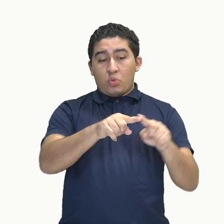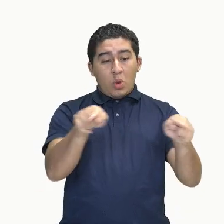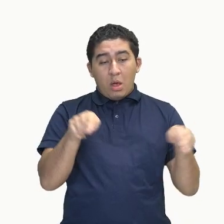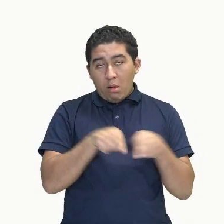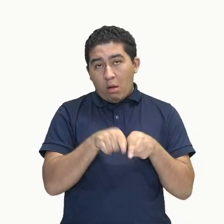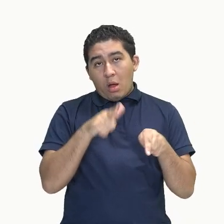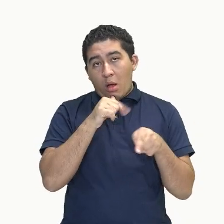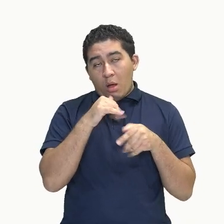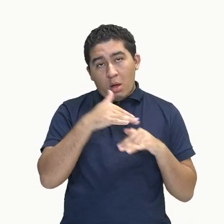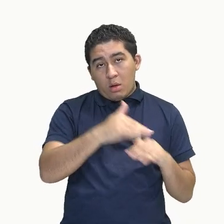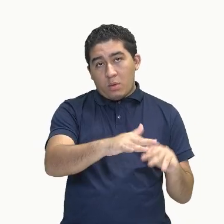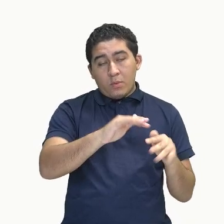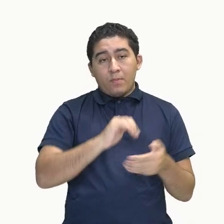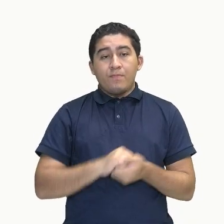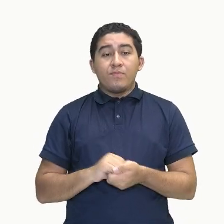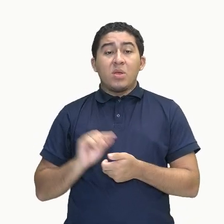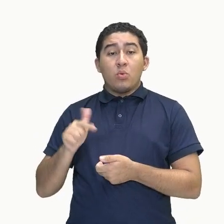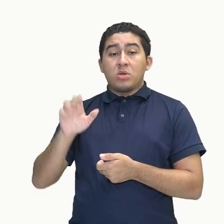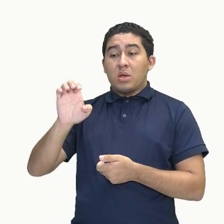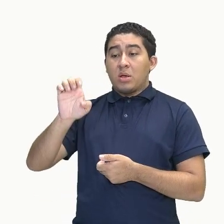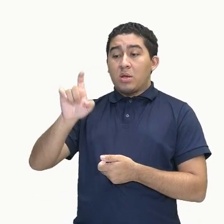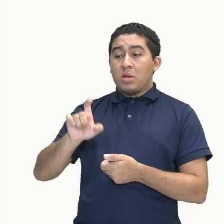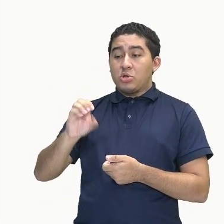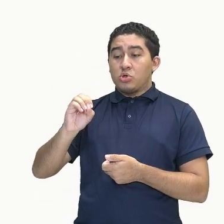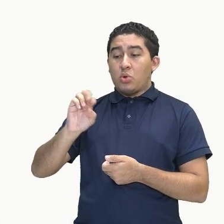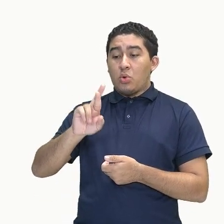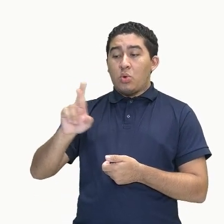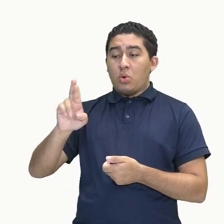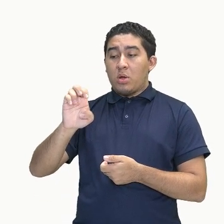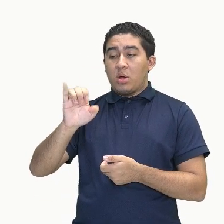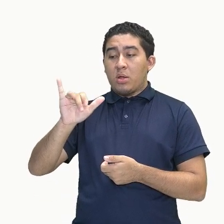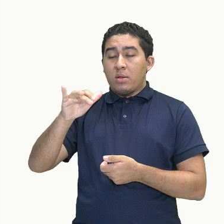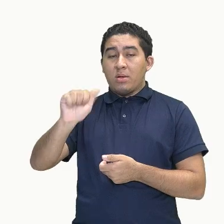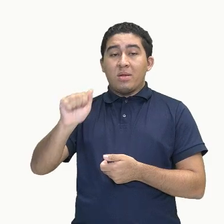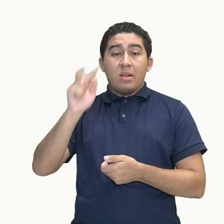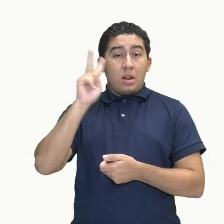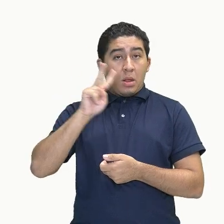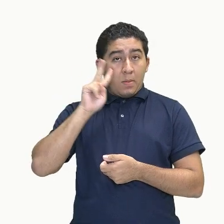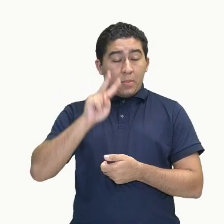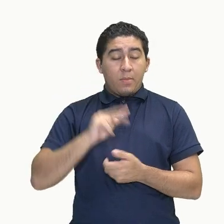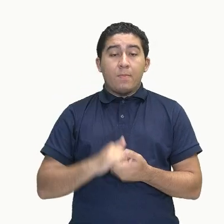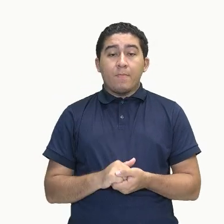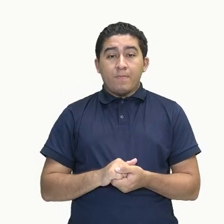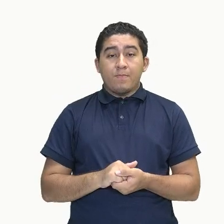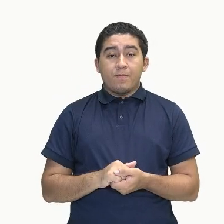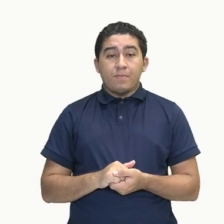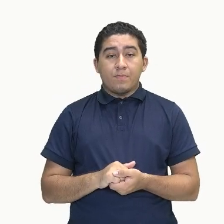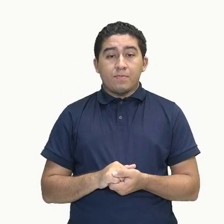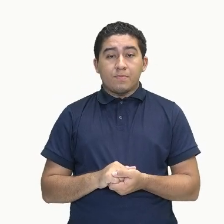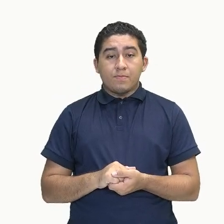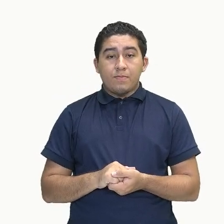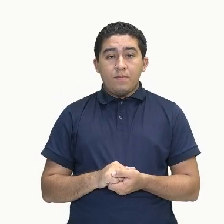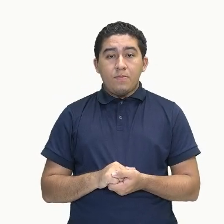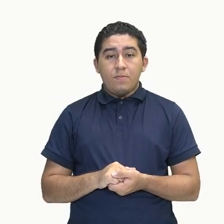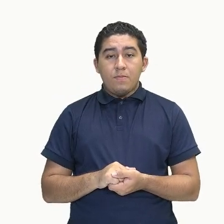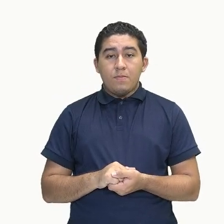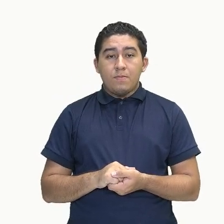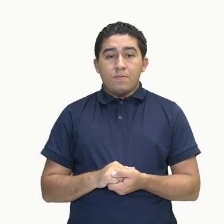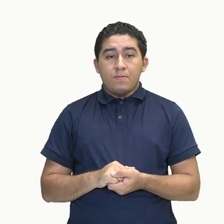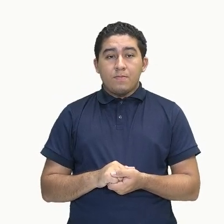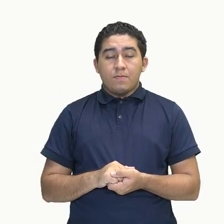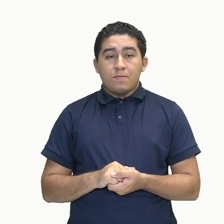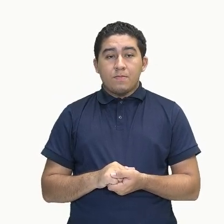Já a exorreica, lembre sempre dessa parte aqui inicial, olha, é X, né,